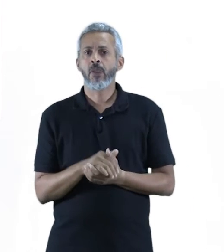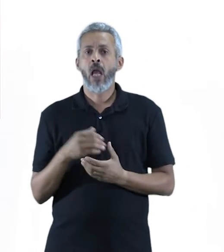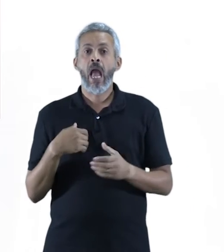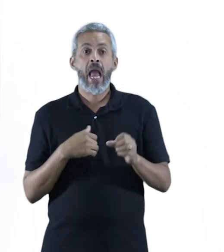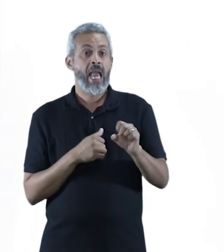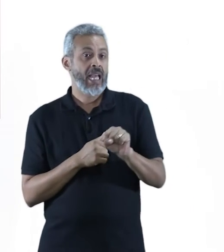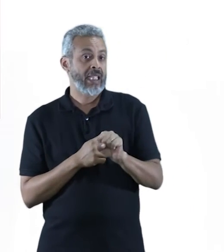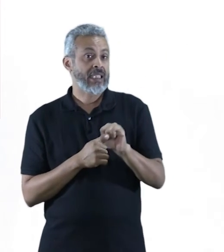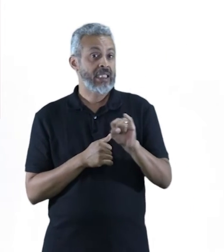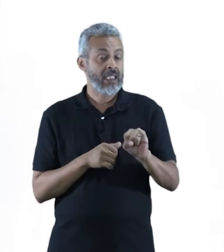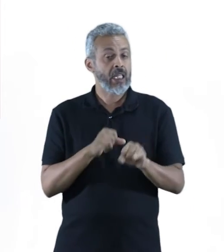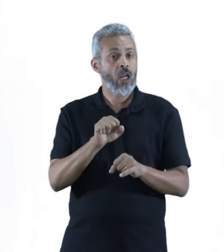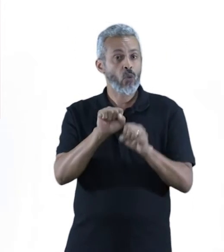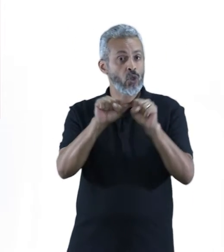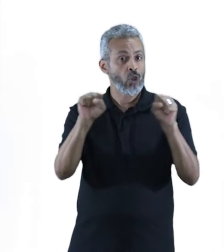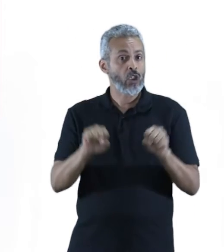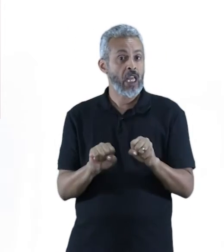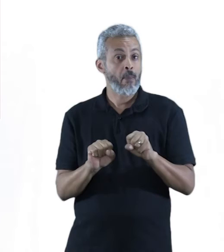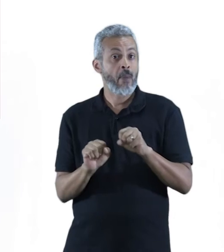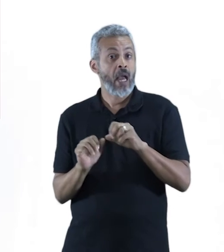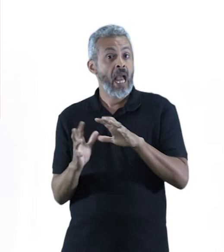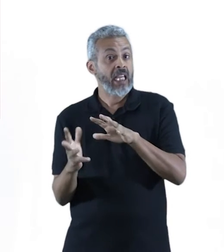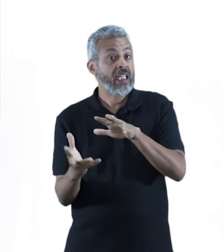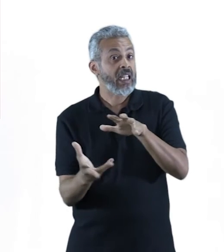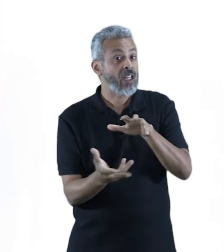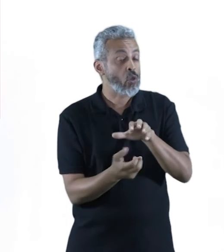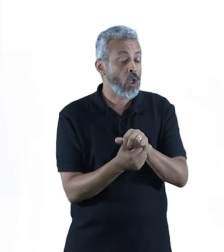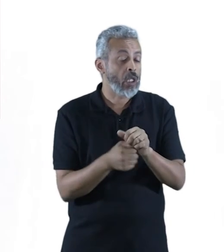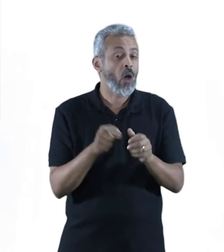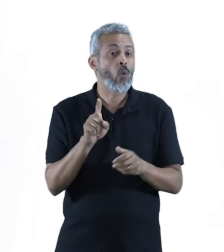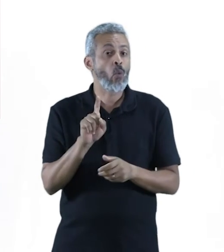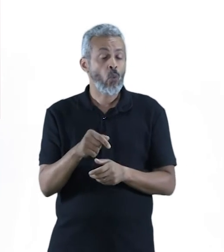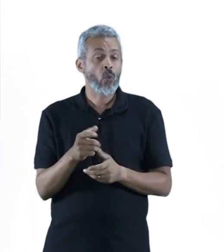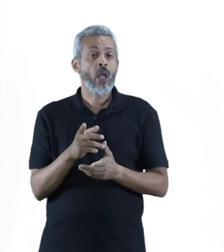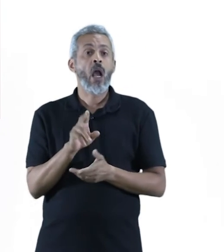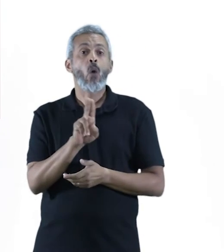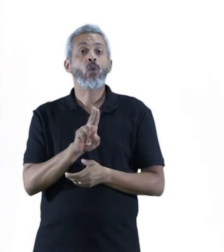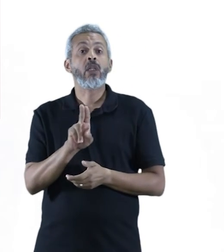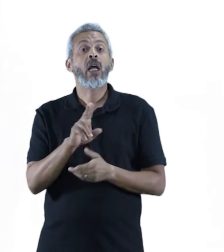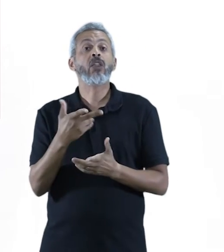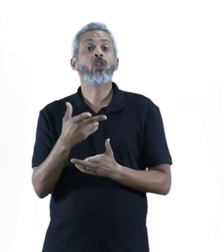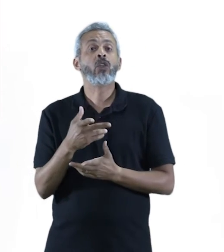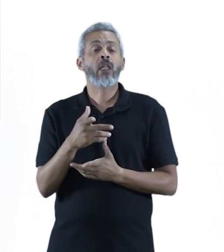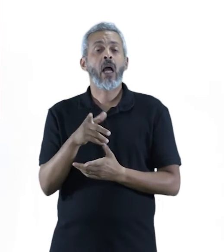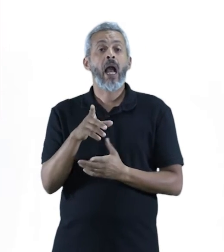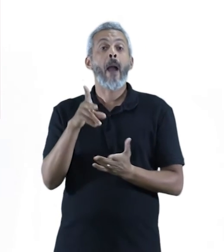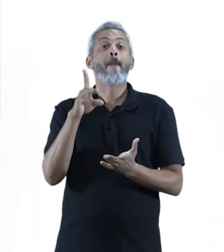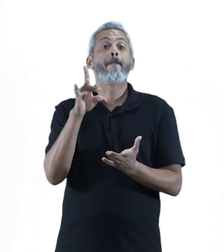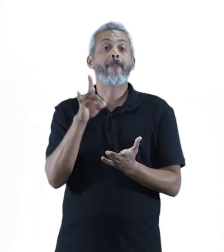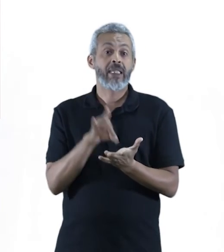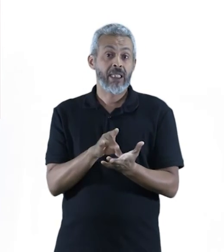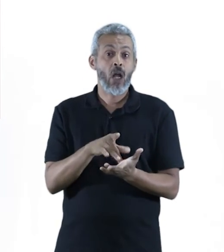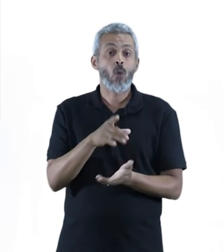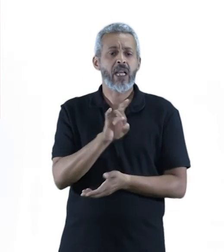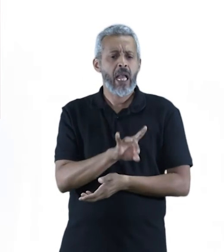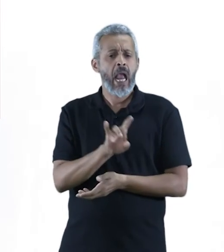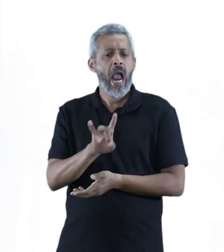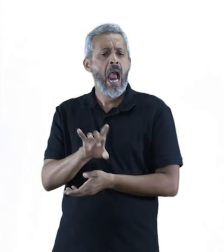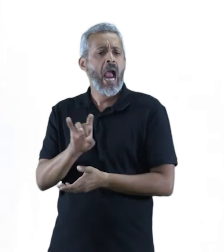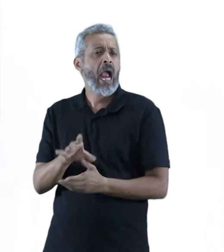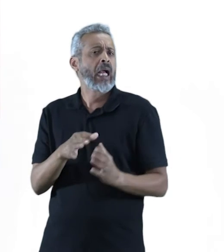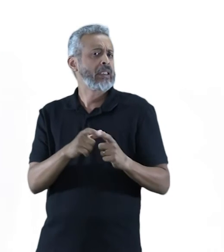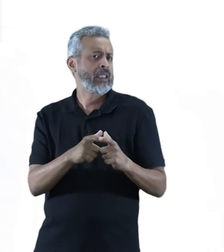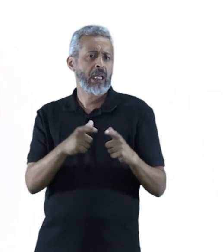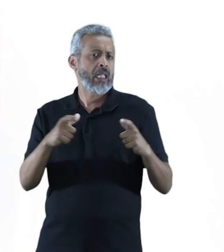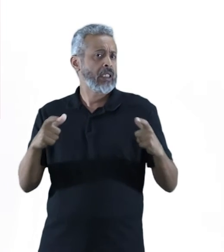O SI, Sistema Internacional, estabelece a unidade que normalmente adotamos como padrão em cada